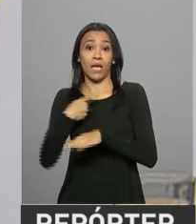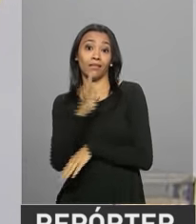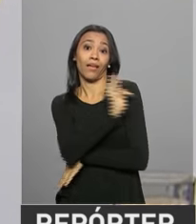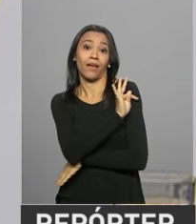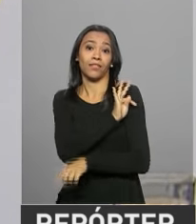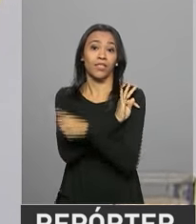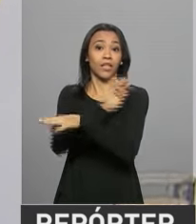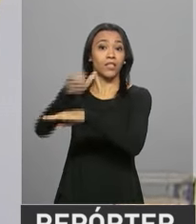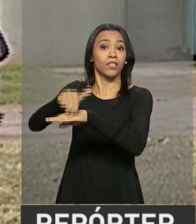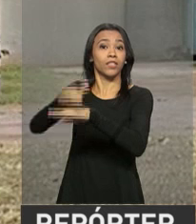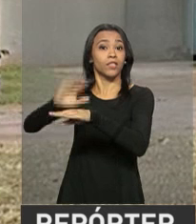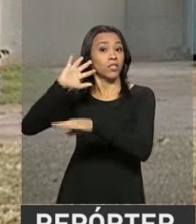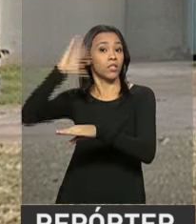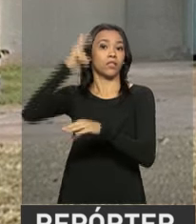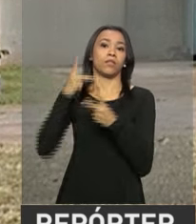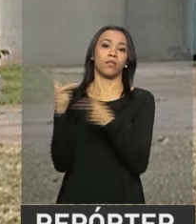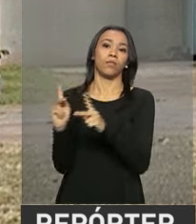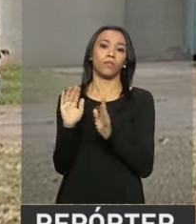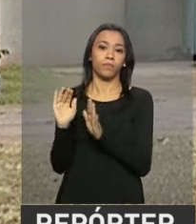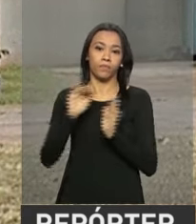de decisão.